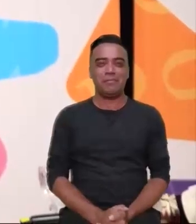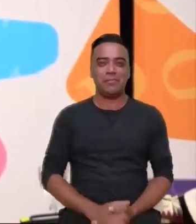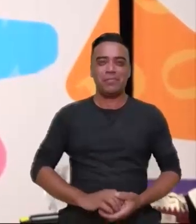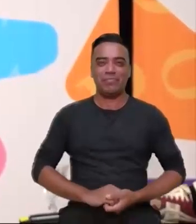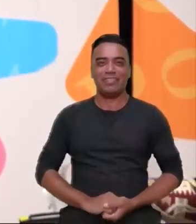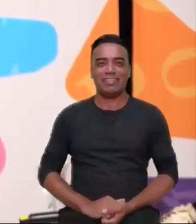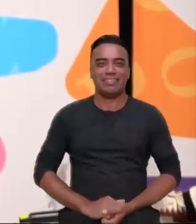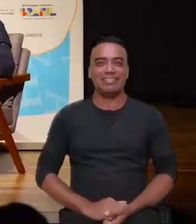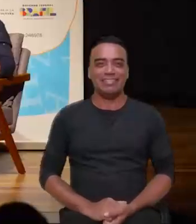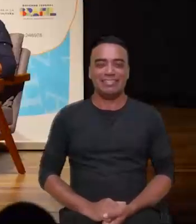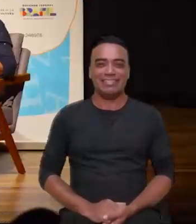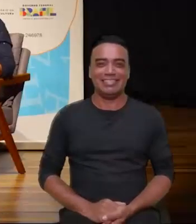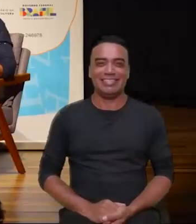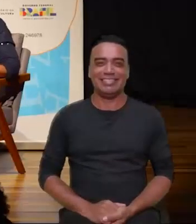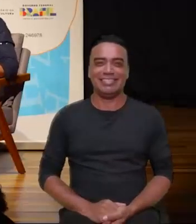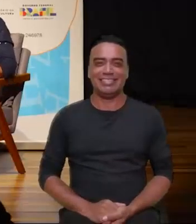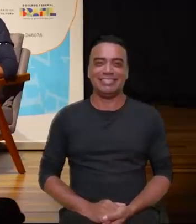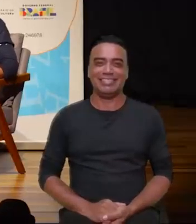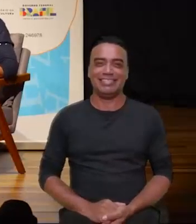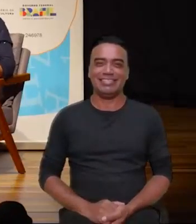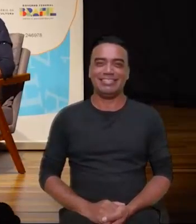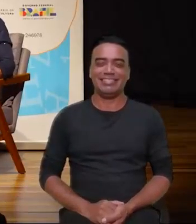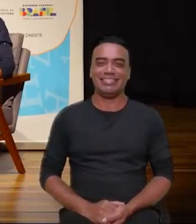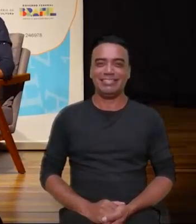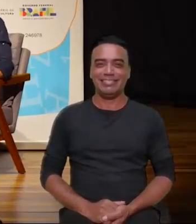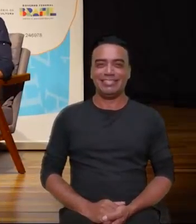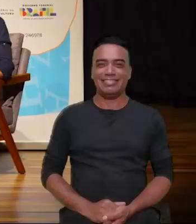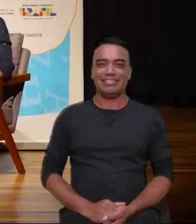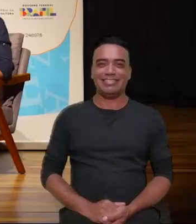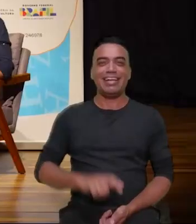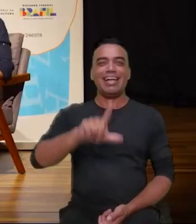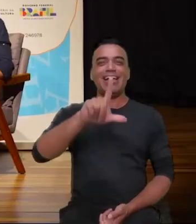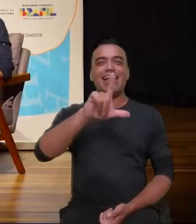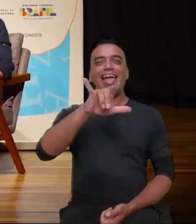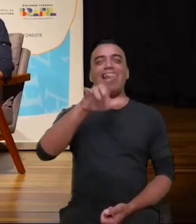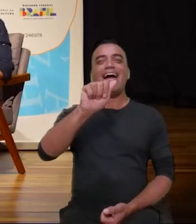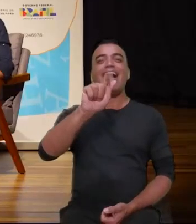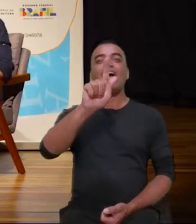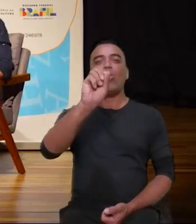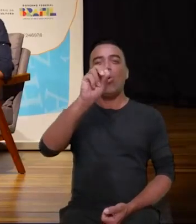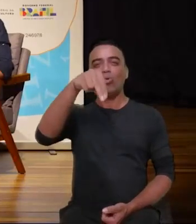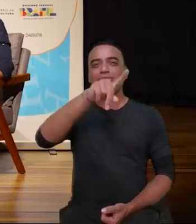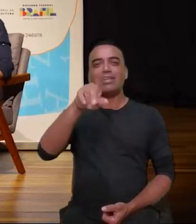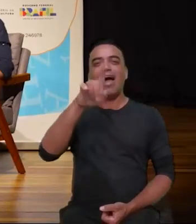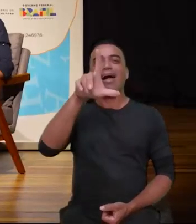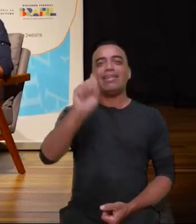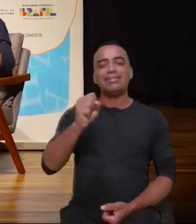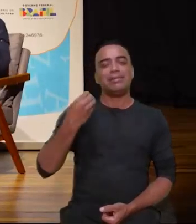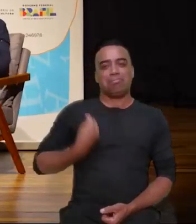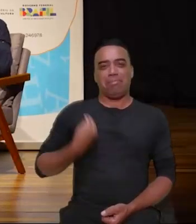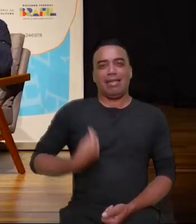até as orelhas. Ela traja vestido longo de mangas compridas, roxo, estampado de bege, e leva no pescoço um colar de